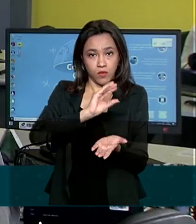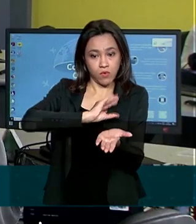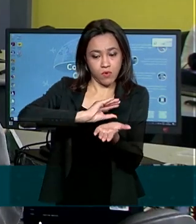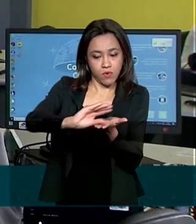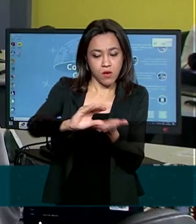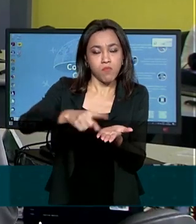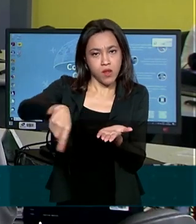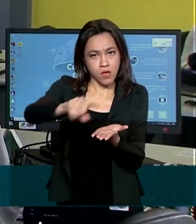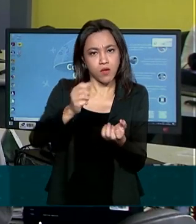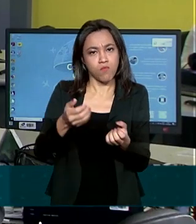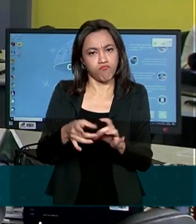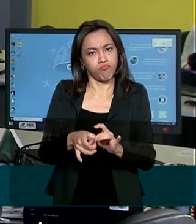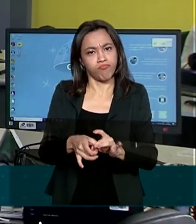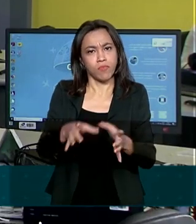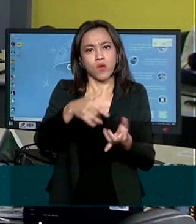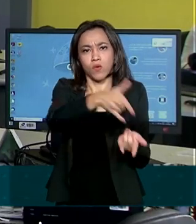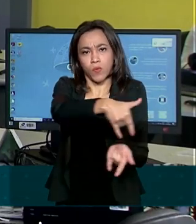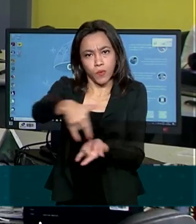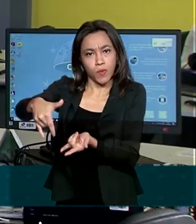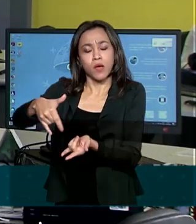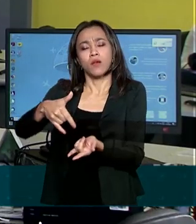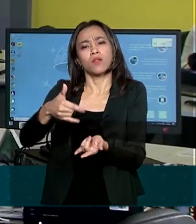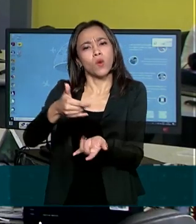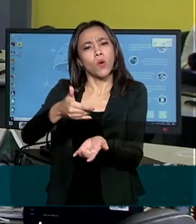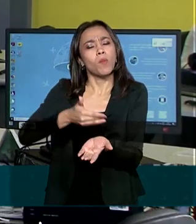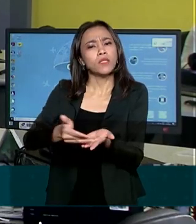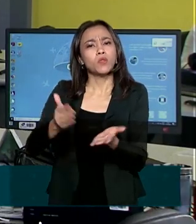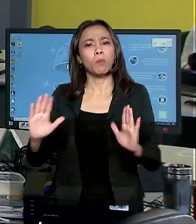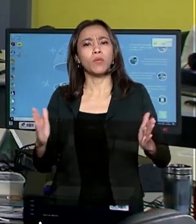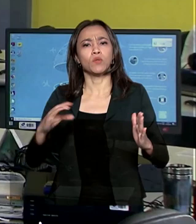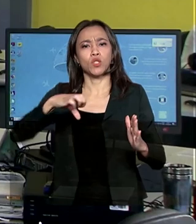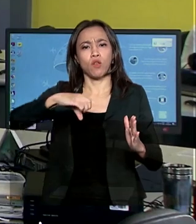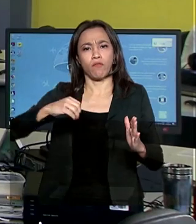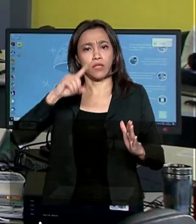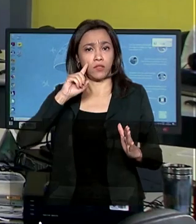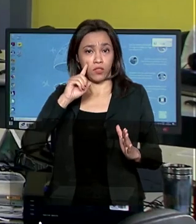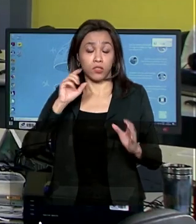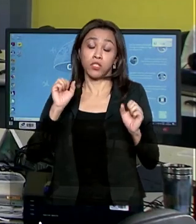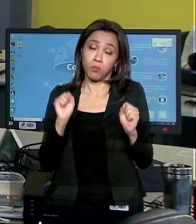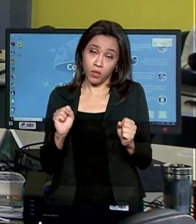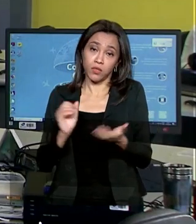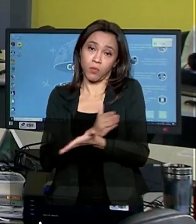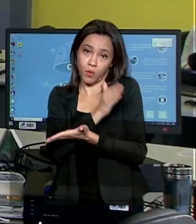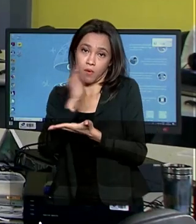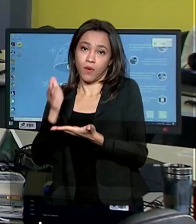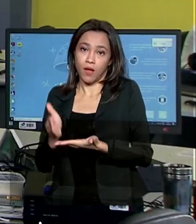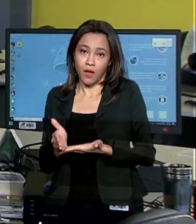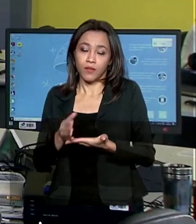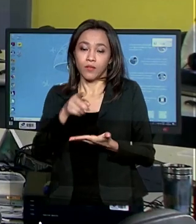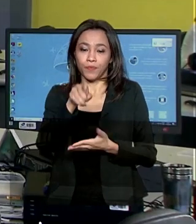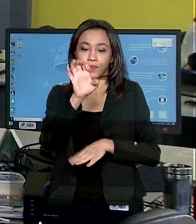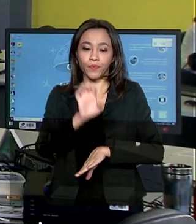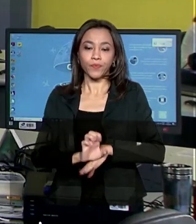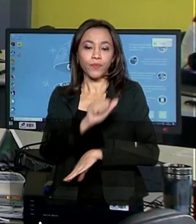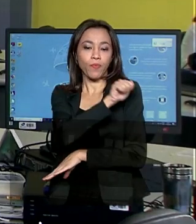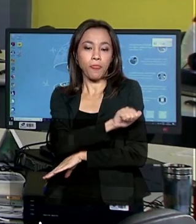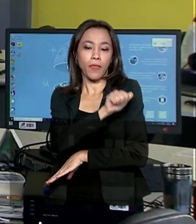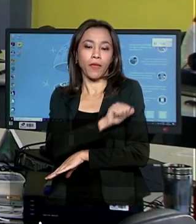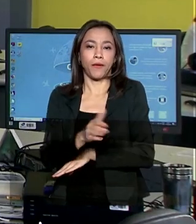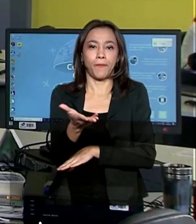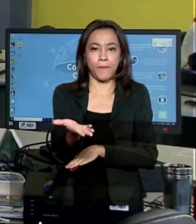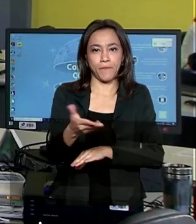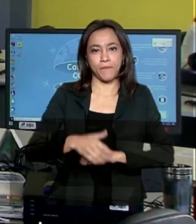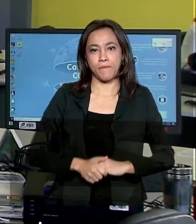o funcionamento desses leitos, pelo prazo inicial de 90 dias, que ainda pode ser prorrogado. Do Rio de Janeiro, Maurício de Almeida